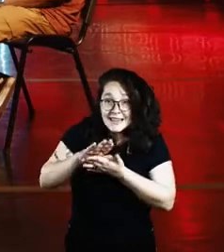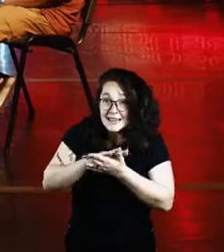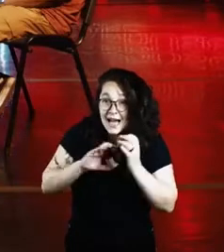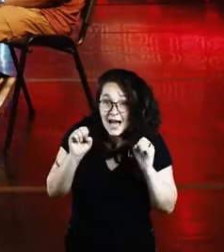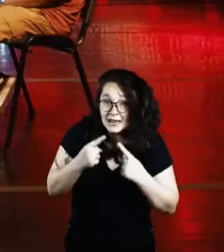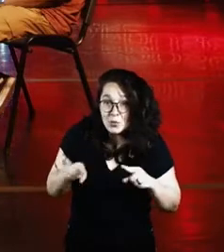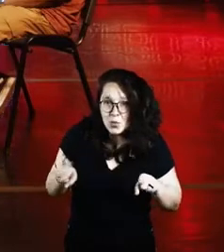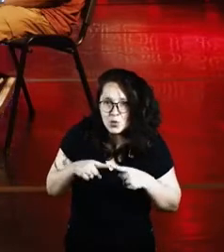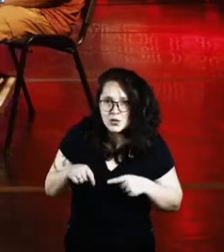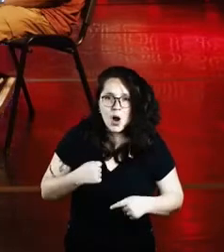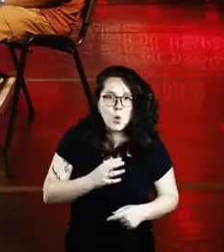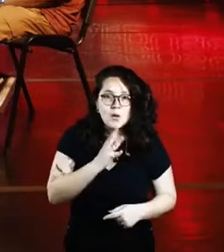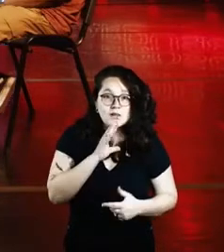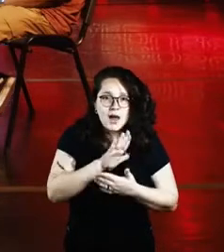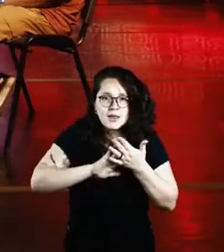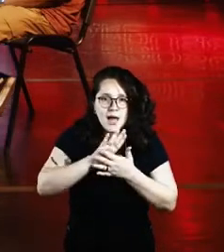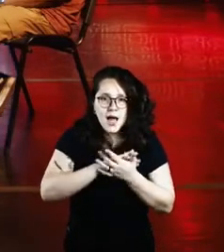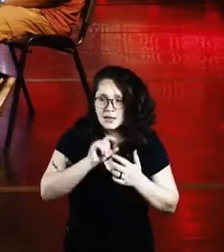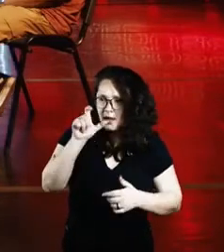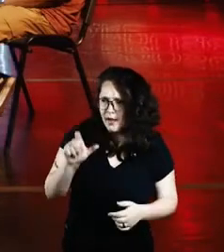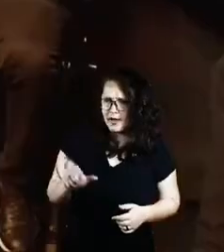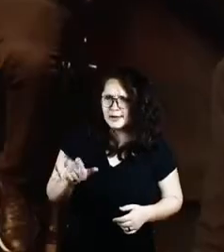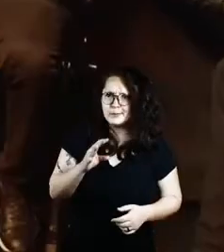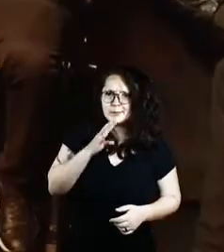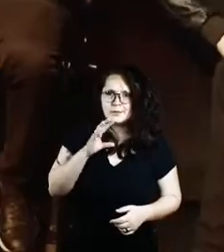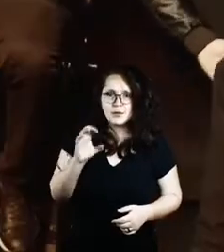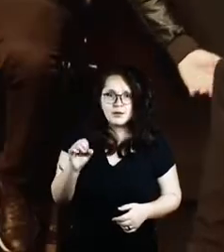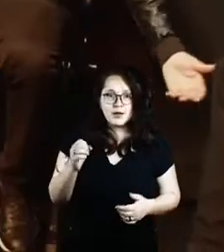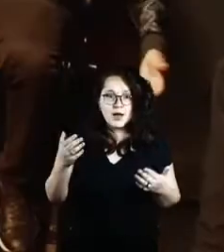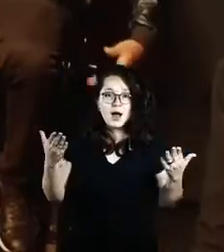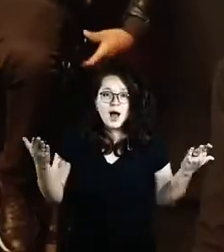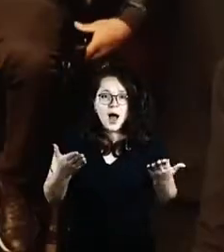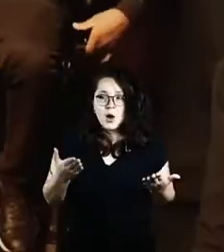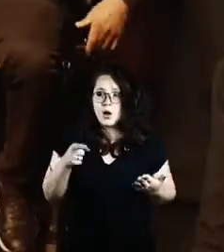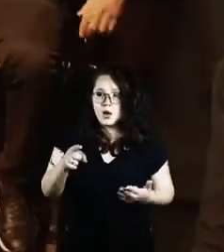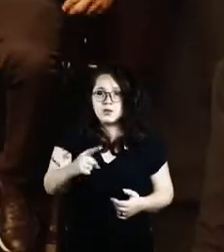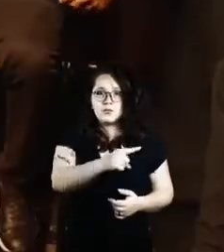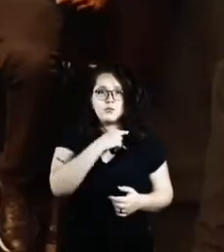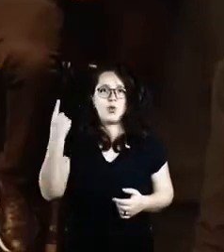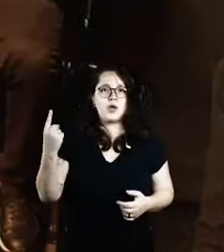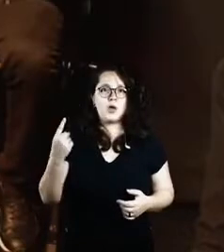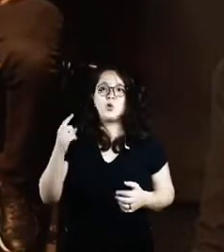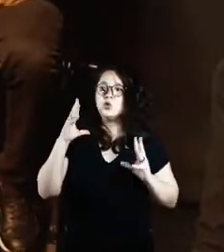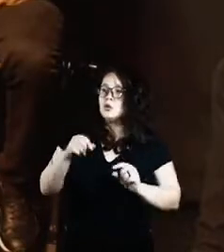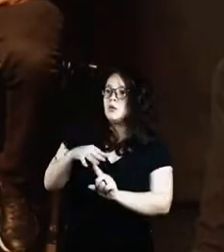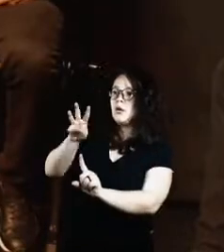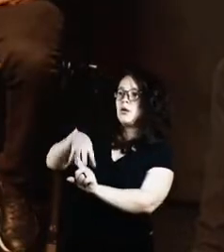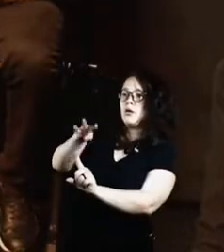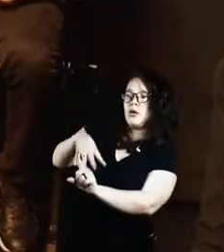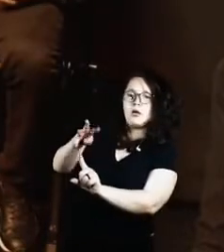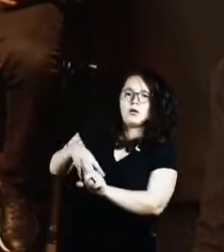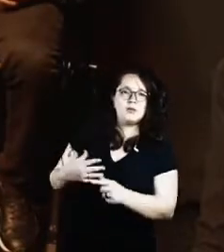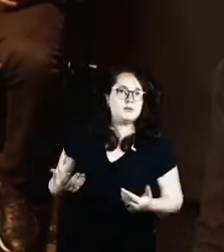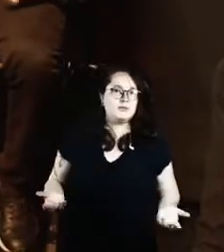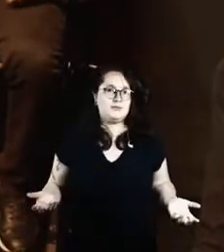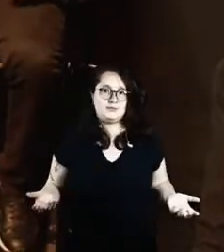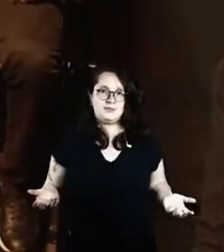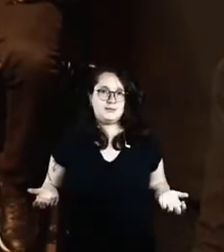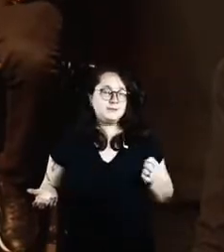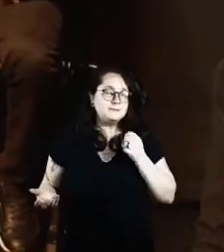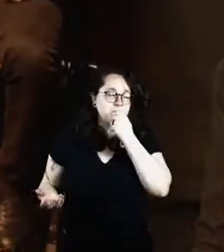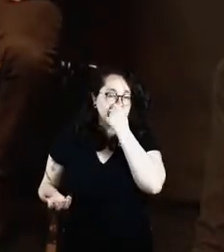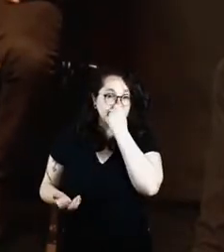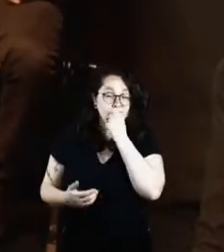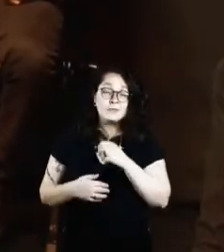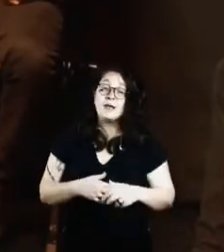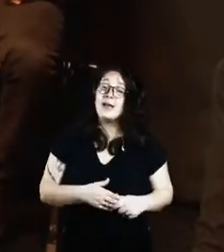ninguém conhecia o cara. Saca? Ninguém tocava. Não adianta vir agora, neguinho, deusar o cara. Entendeu? Então, assim, vocês estão aí, irmão. E